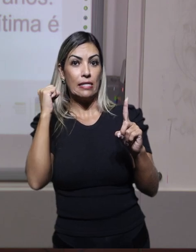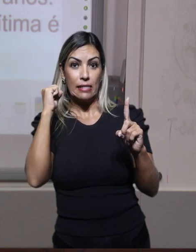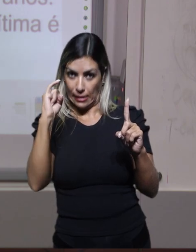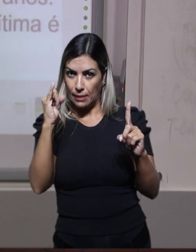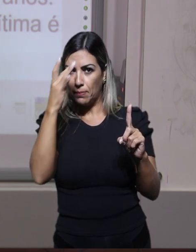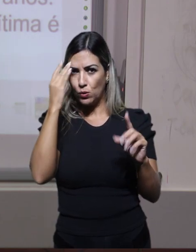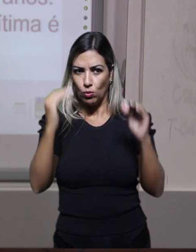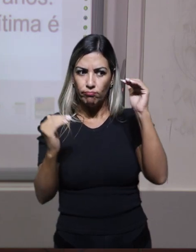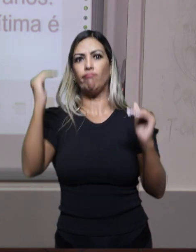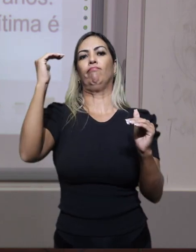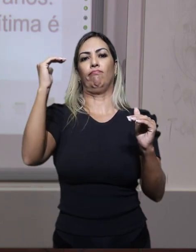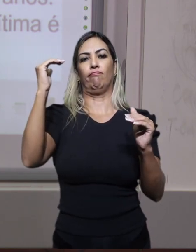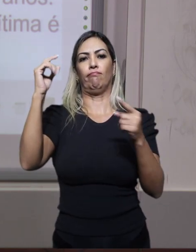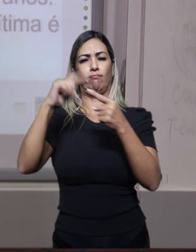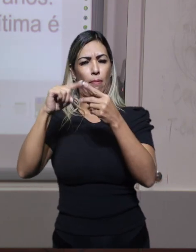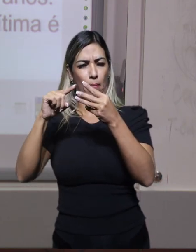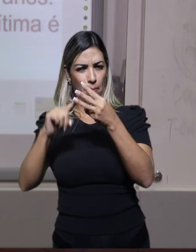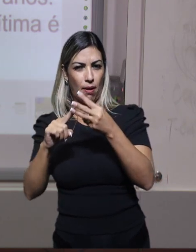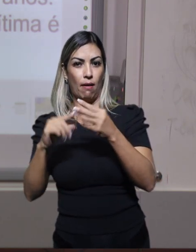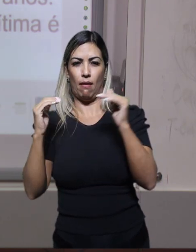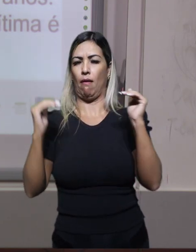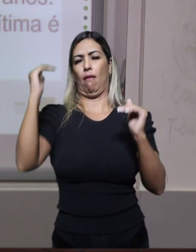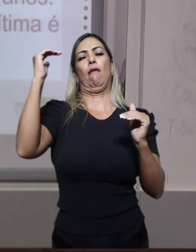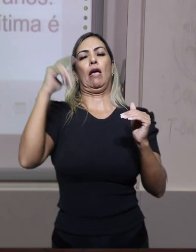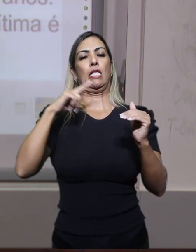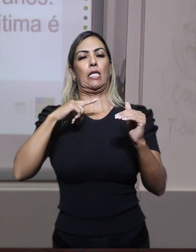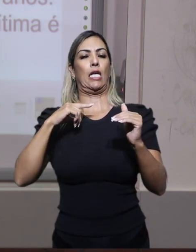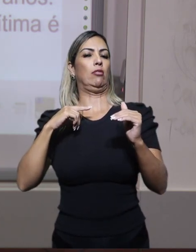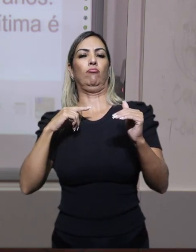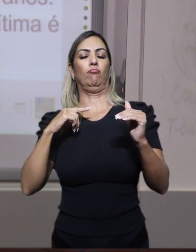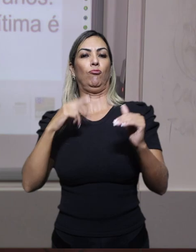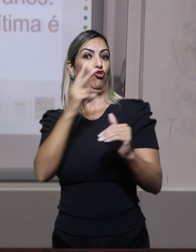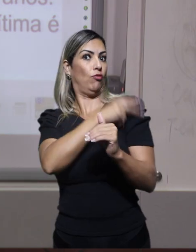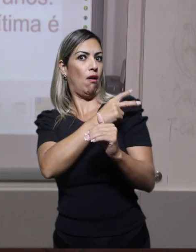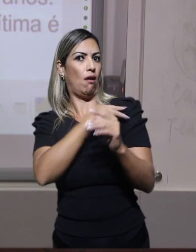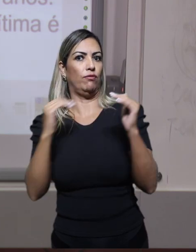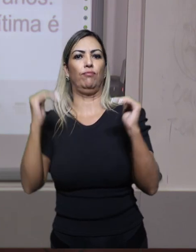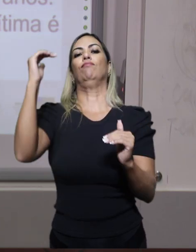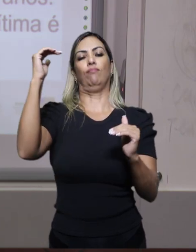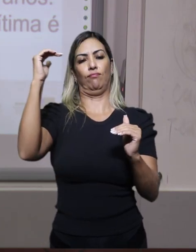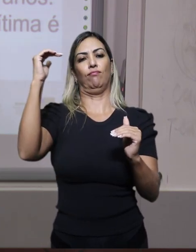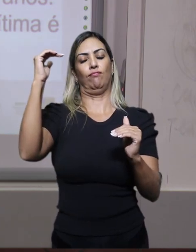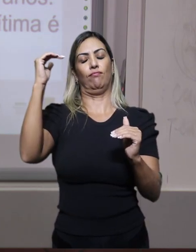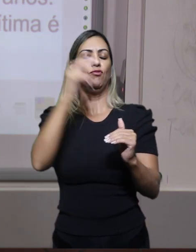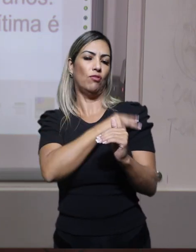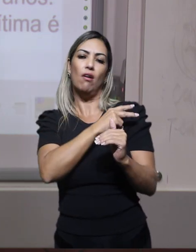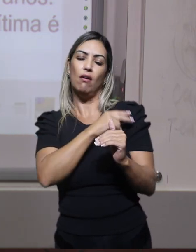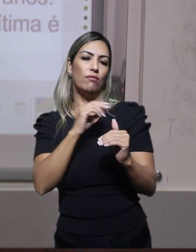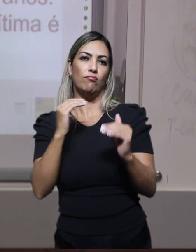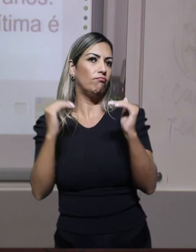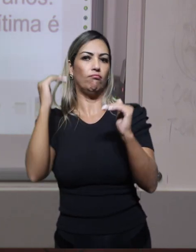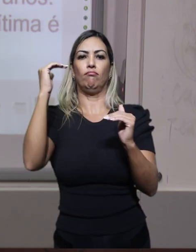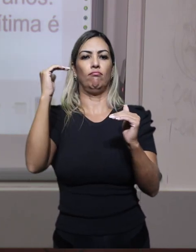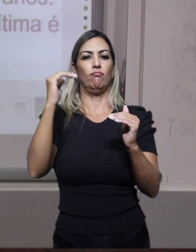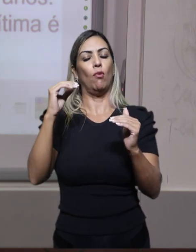esse agente seja superior hierárquico, ele tem que estar numa posição de de superioridade ou